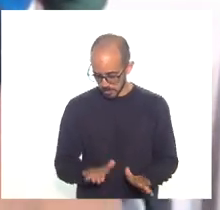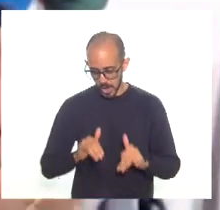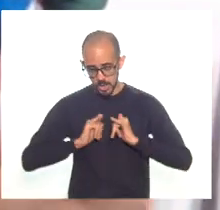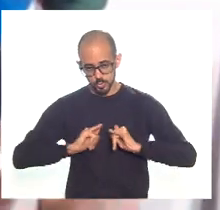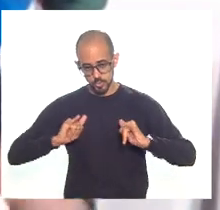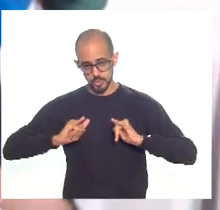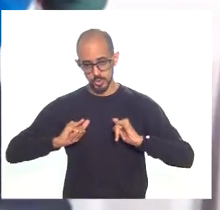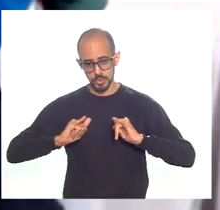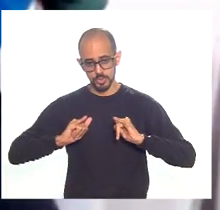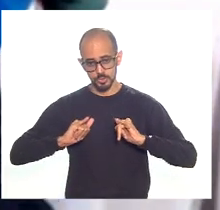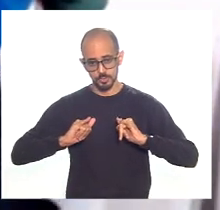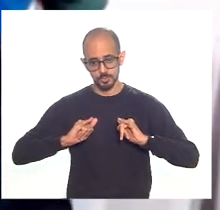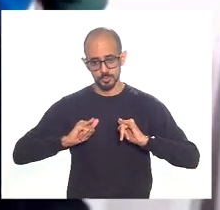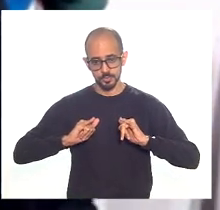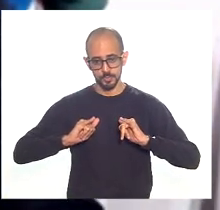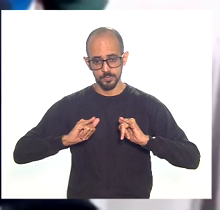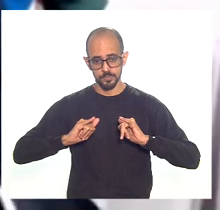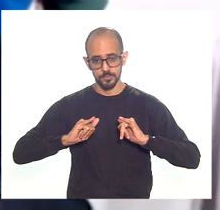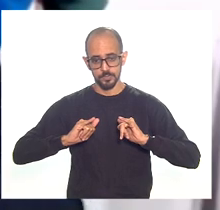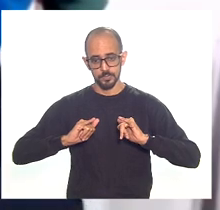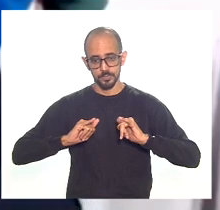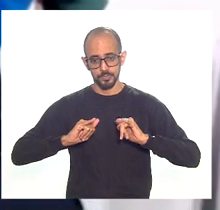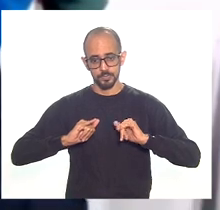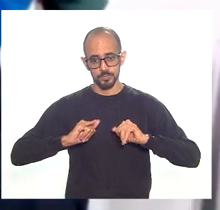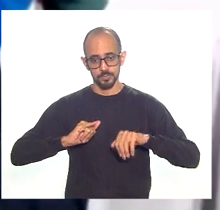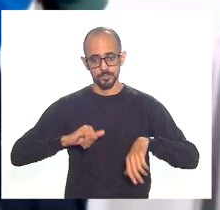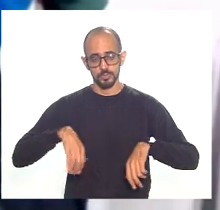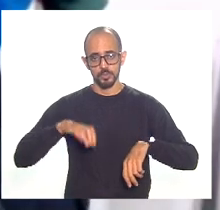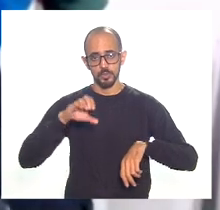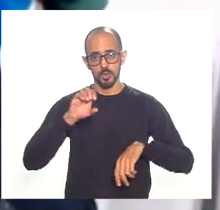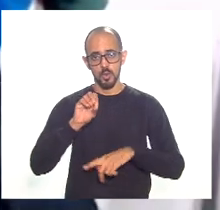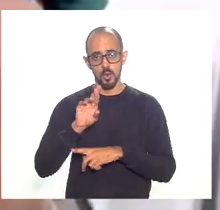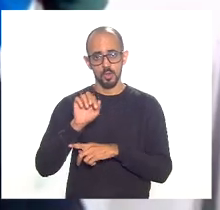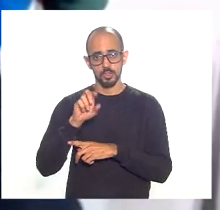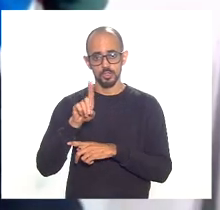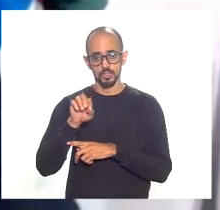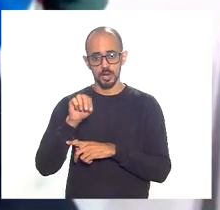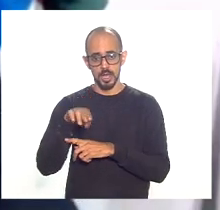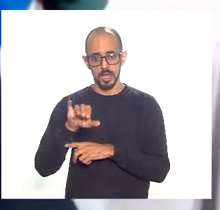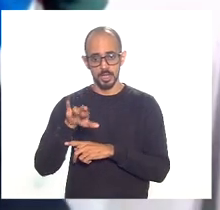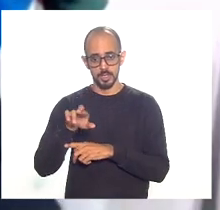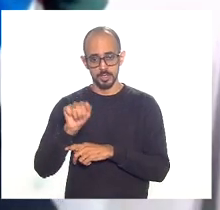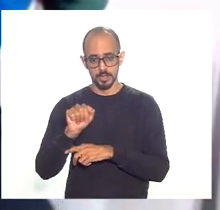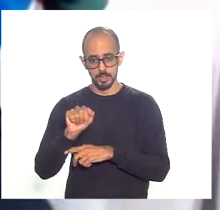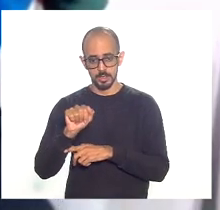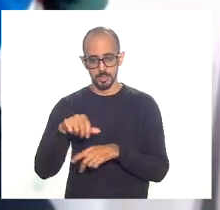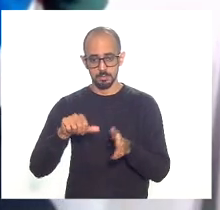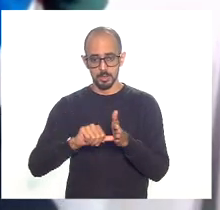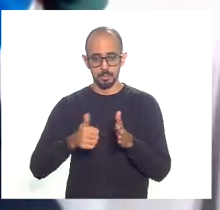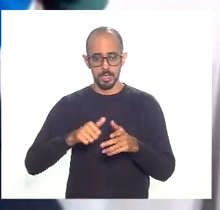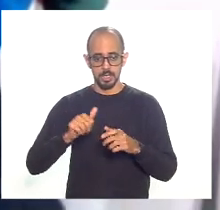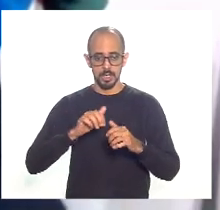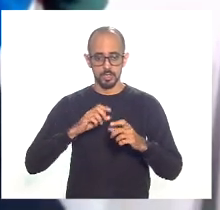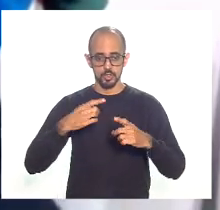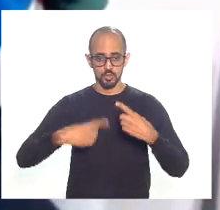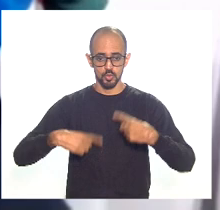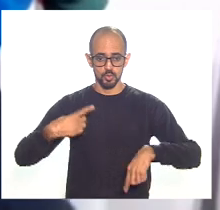anuncio. Em tramitação ordinária, em votação, em primeira discussão. Projeto de